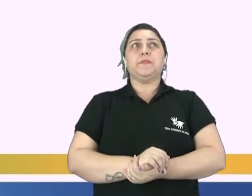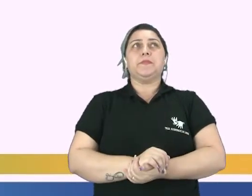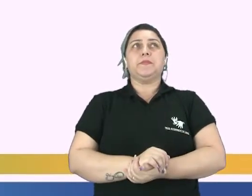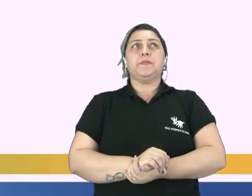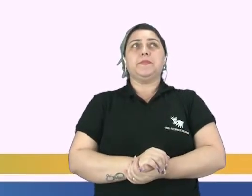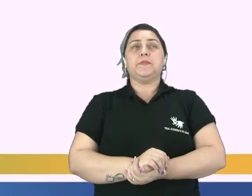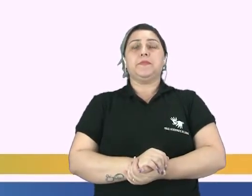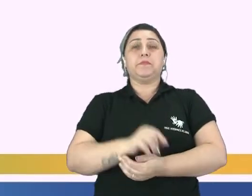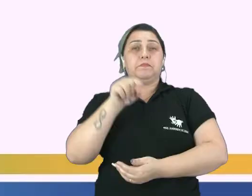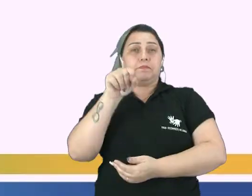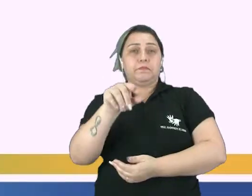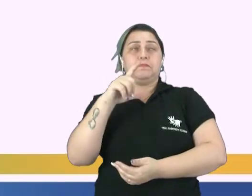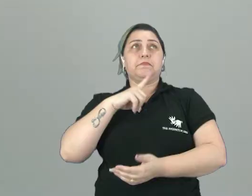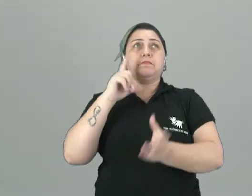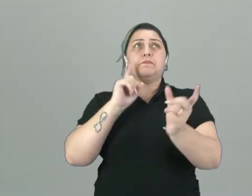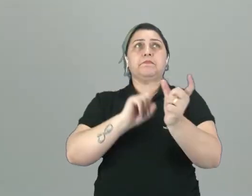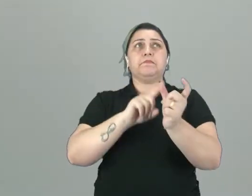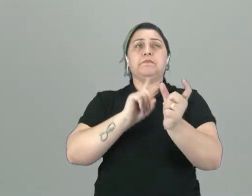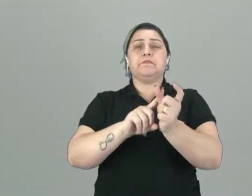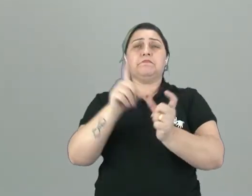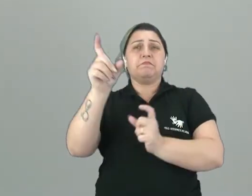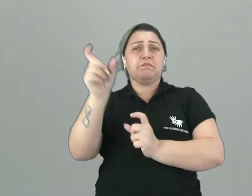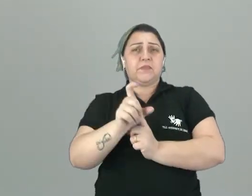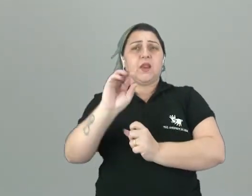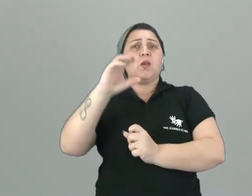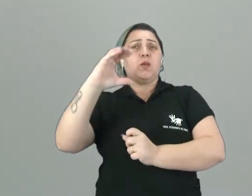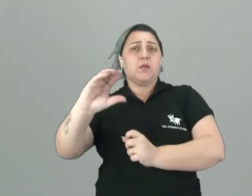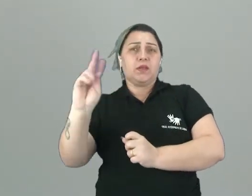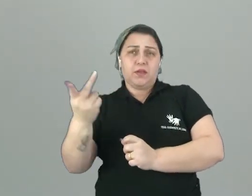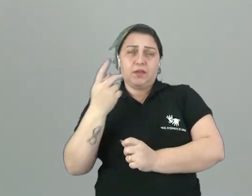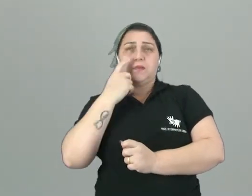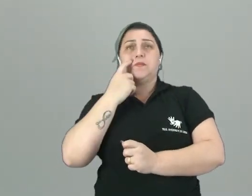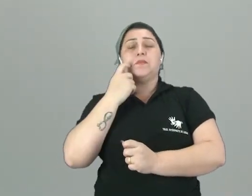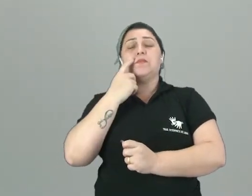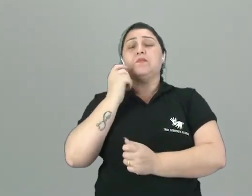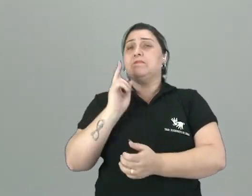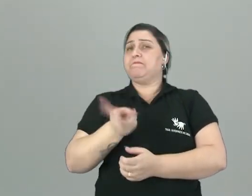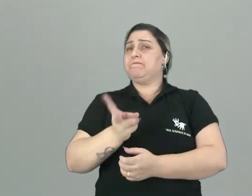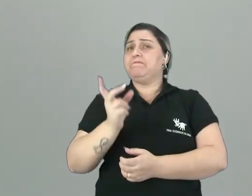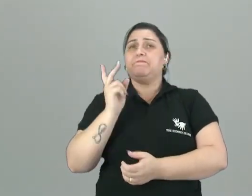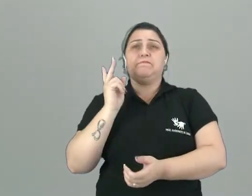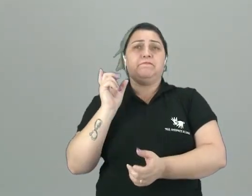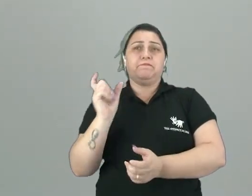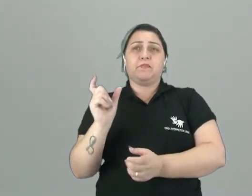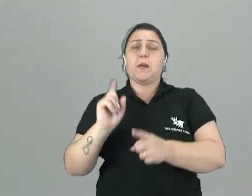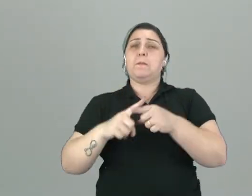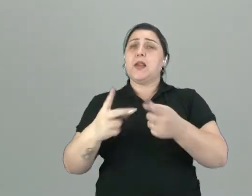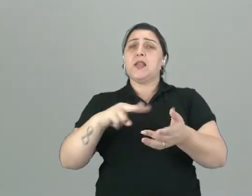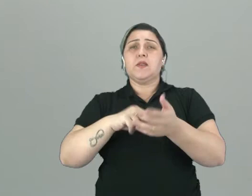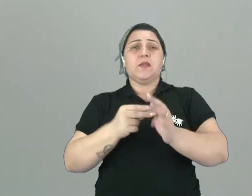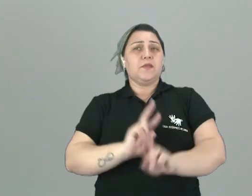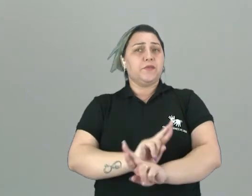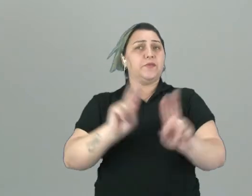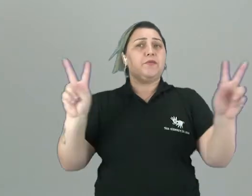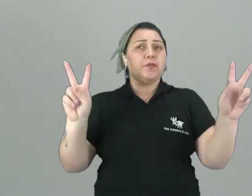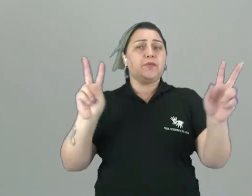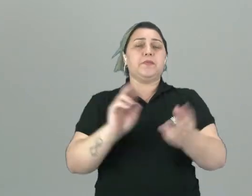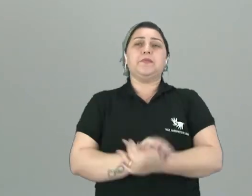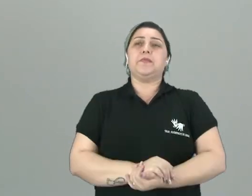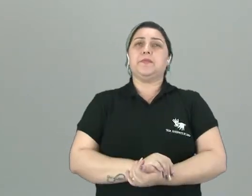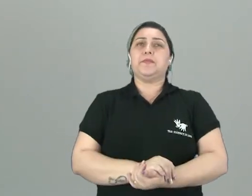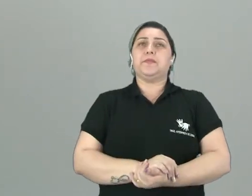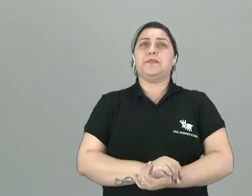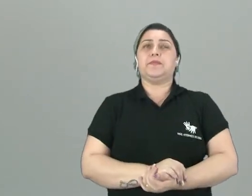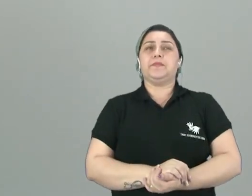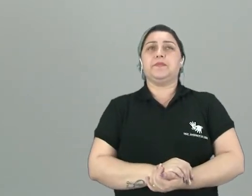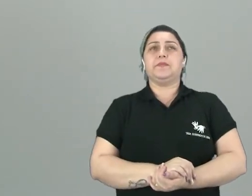vezes você vai ter uma palavra que é com X e outra que é com CH, a mesma palavra, só que elas vão ter significados diferentes,